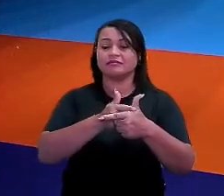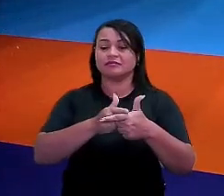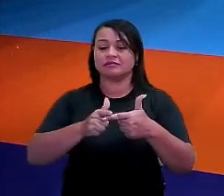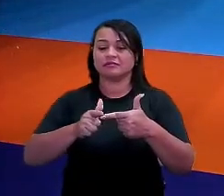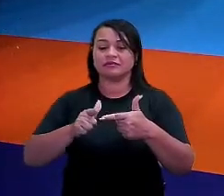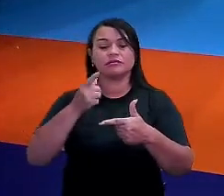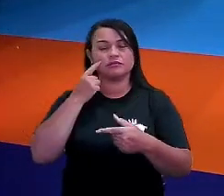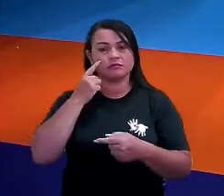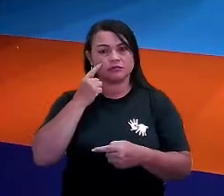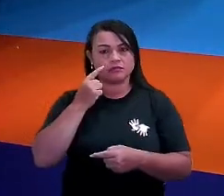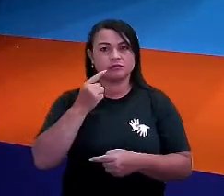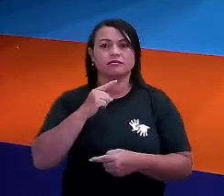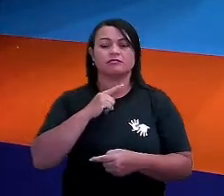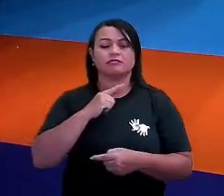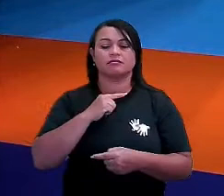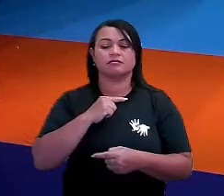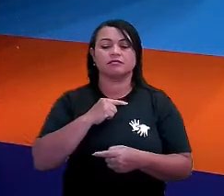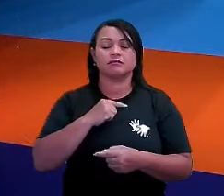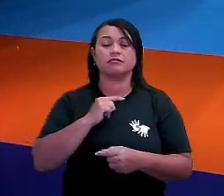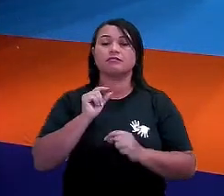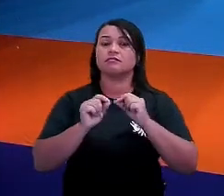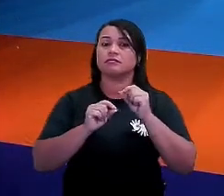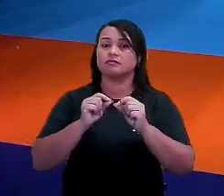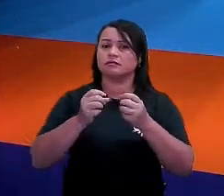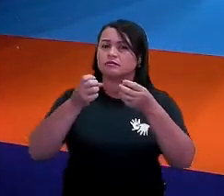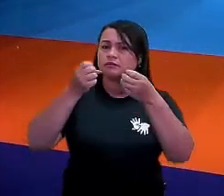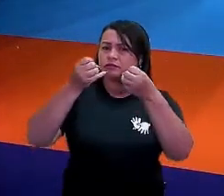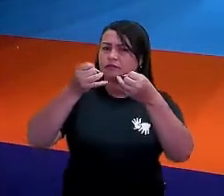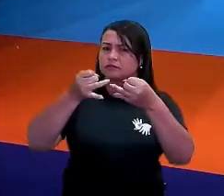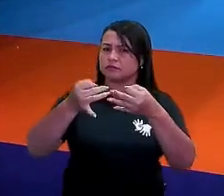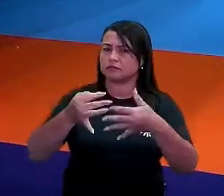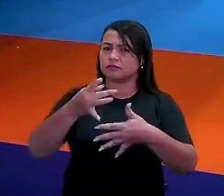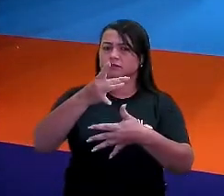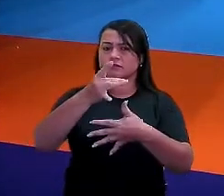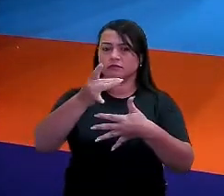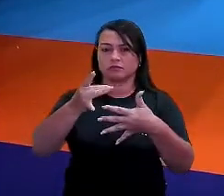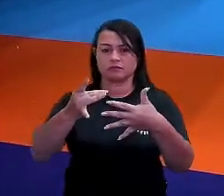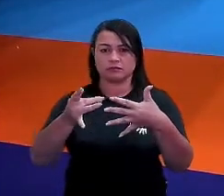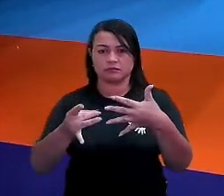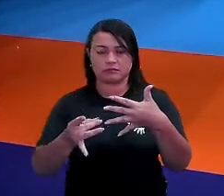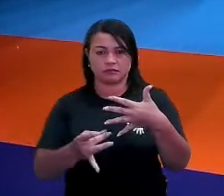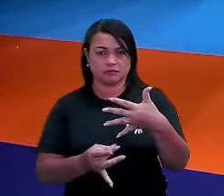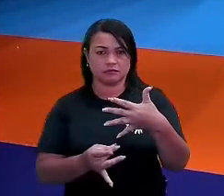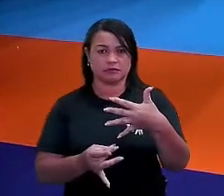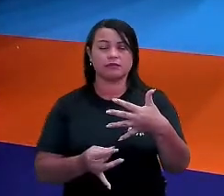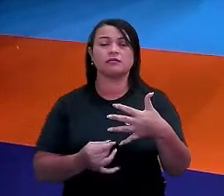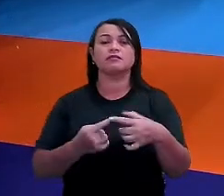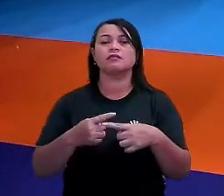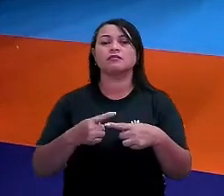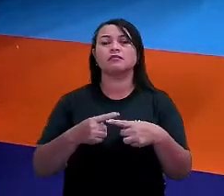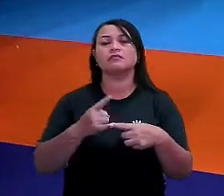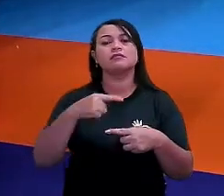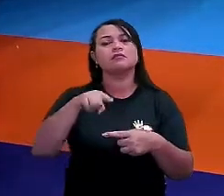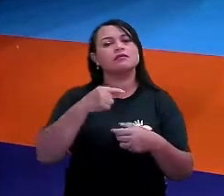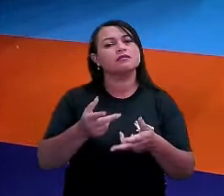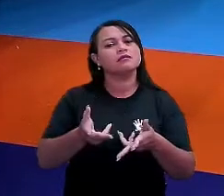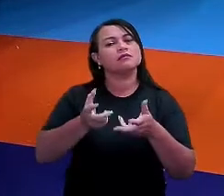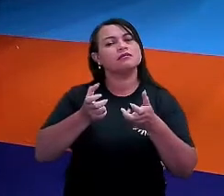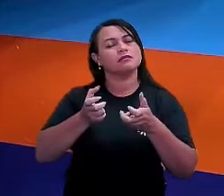eu trouxe mais extenso, né, a explicação, né, de uma forma mais extensa, para que a gente